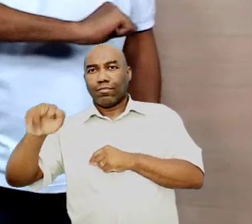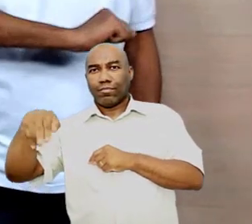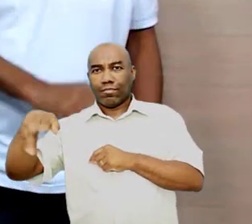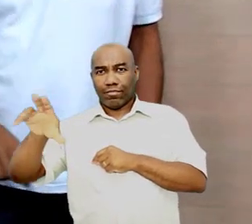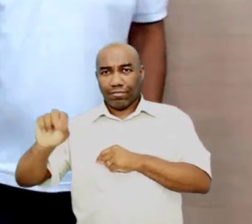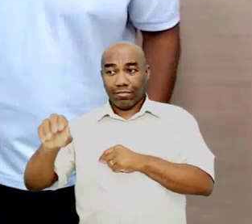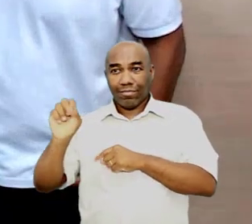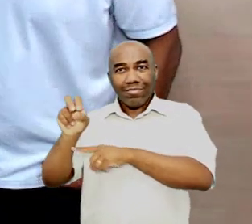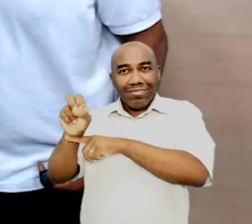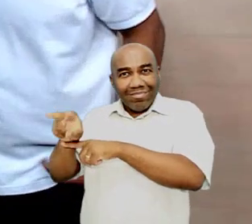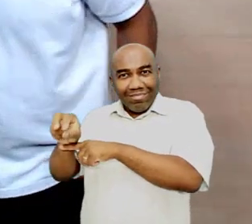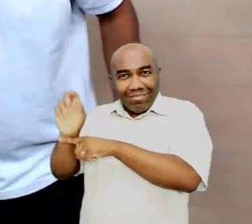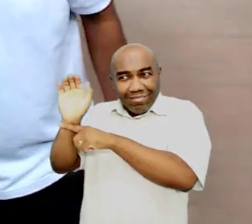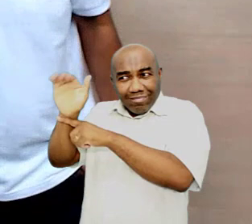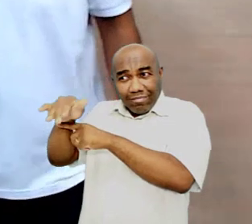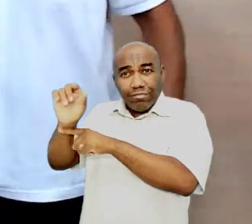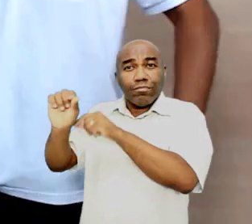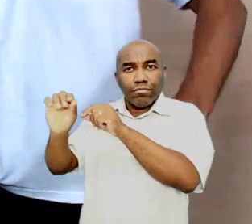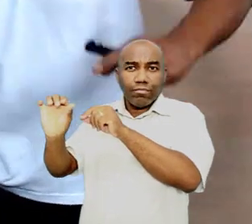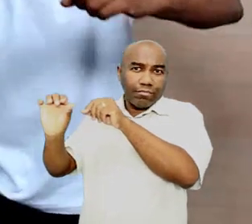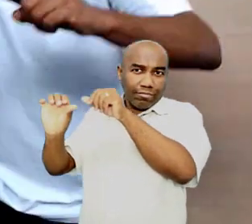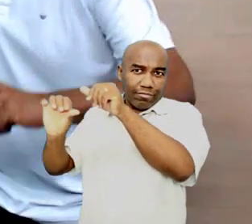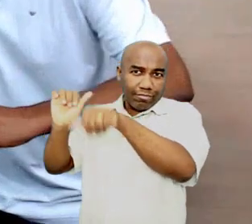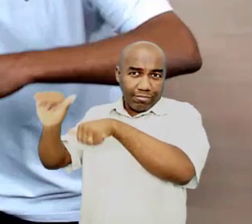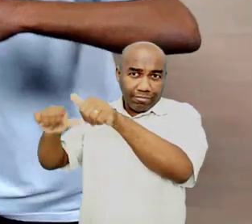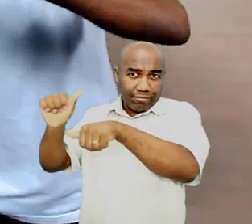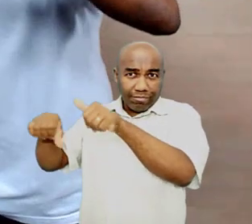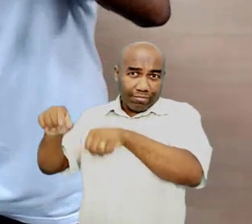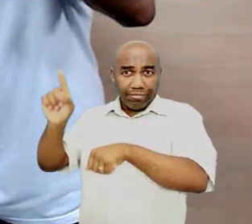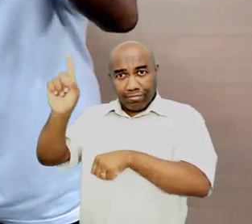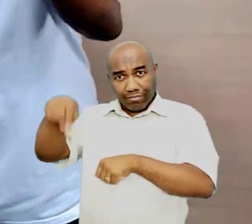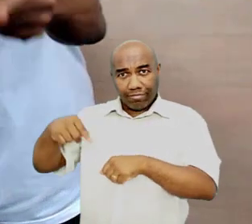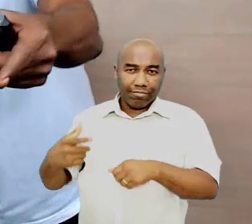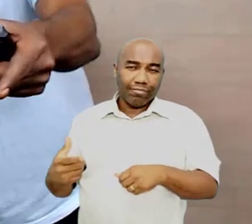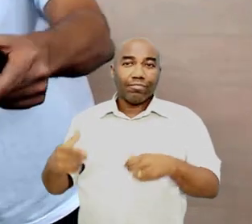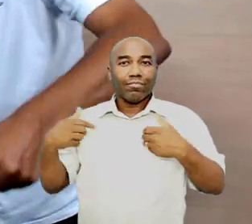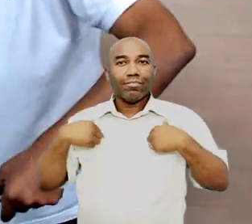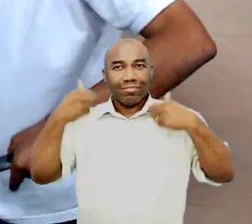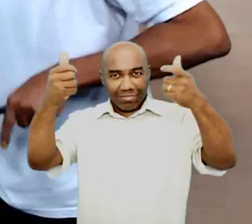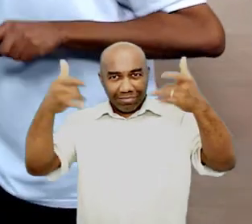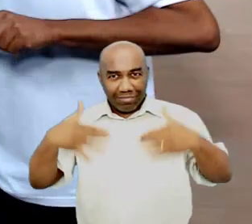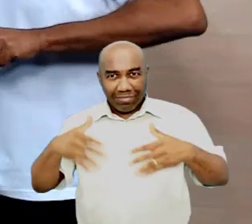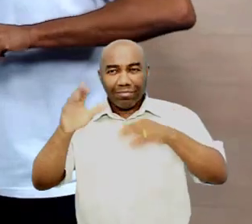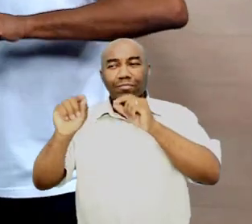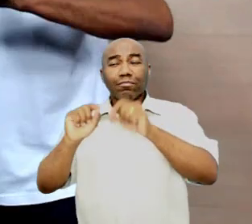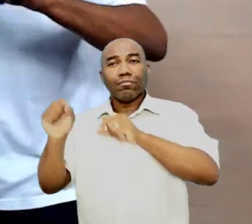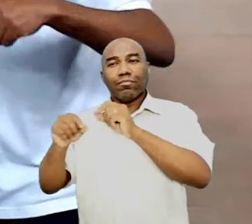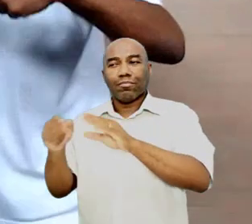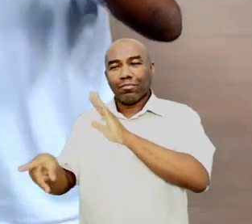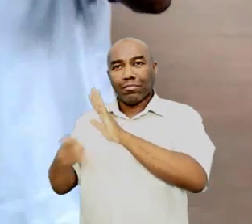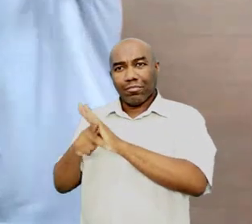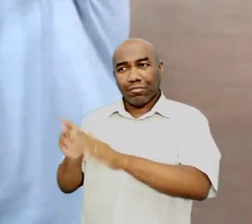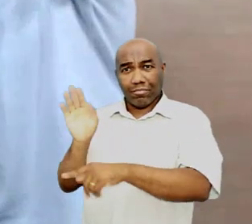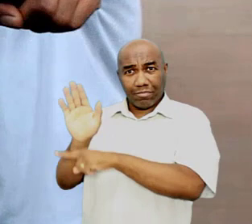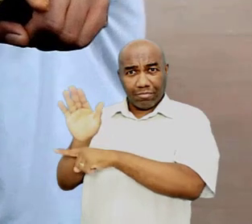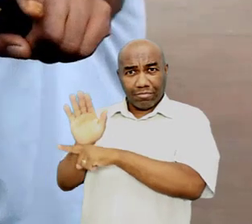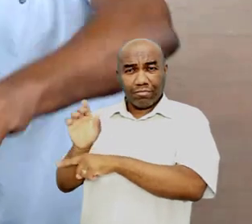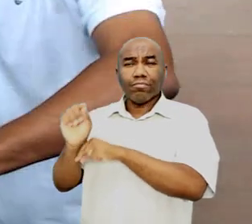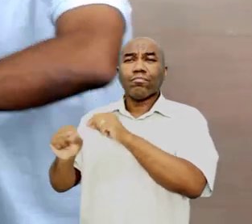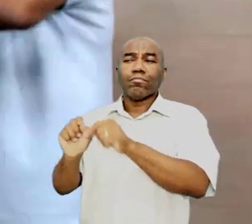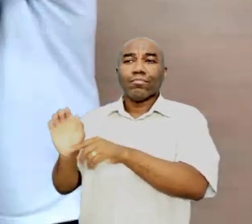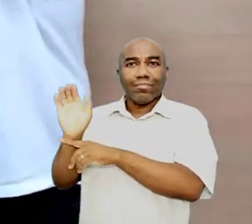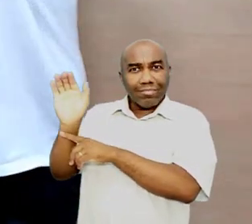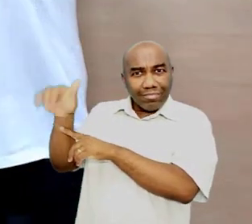cápsula. Então, vejam só, quando eu falo de mutação, ocorre na